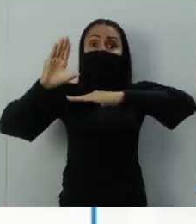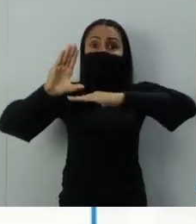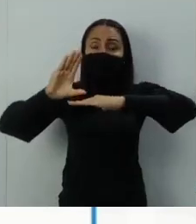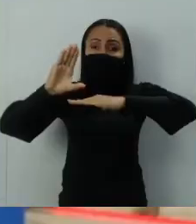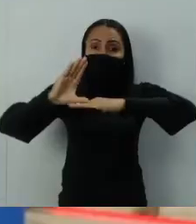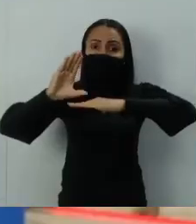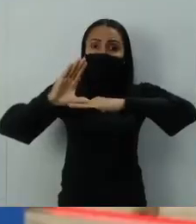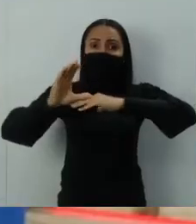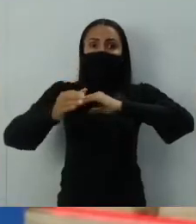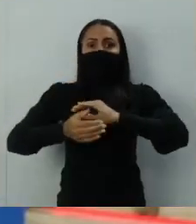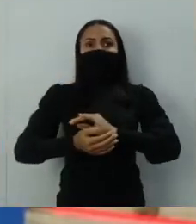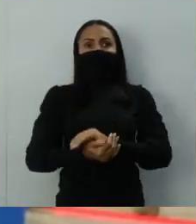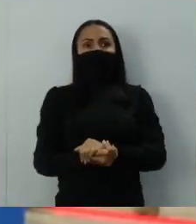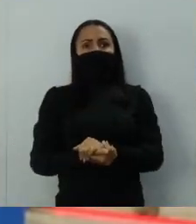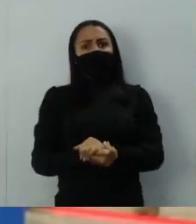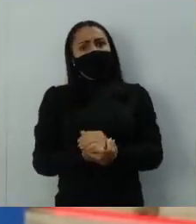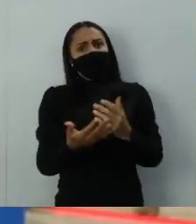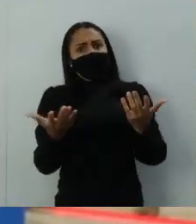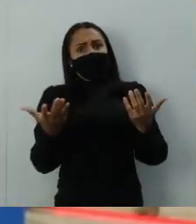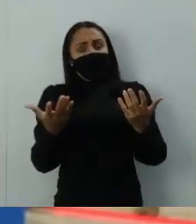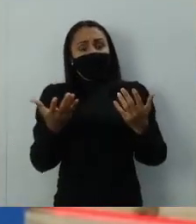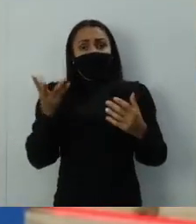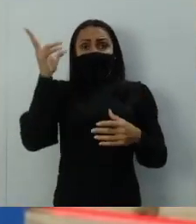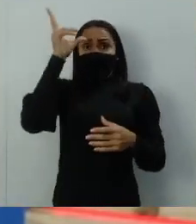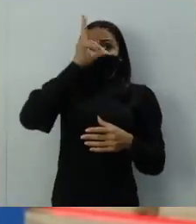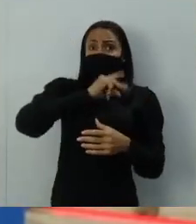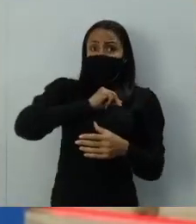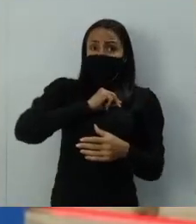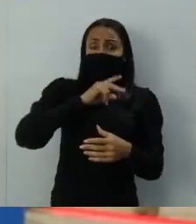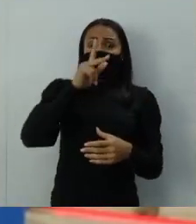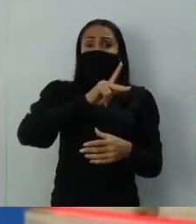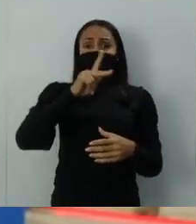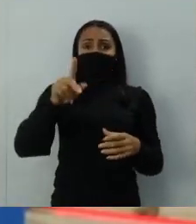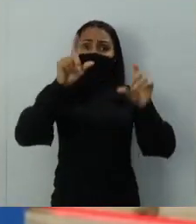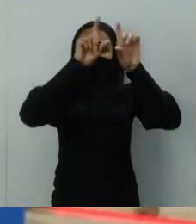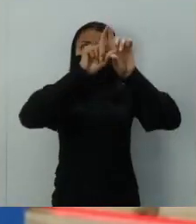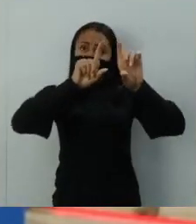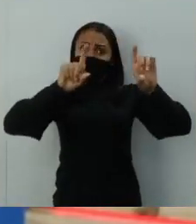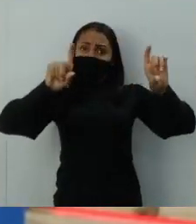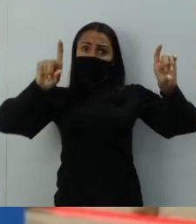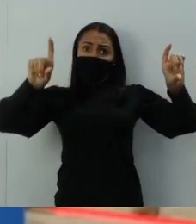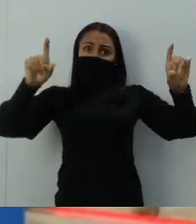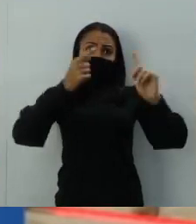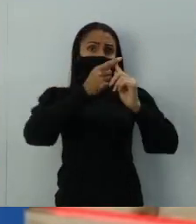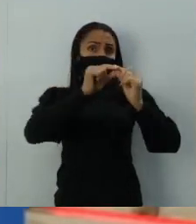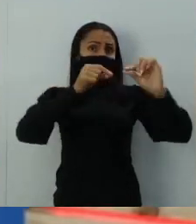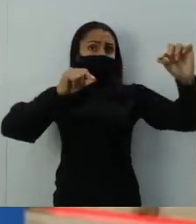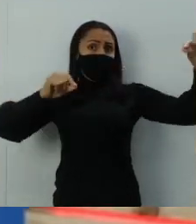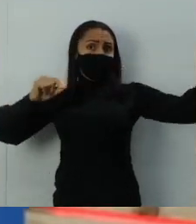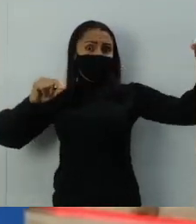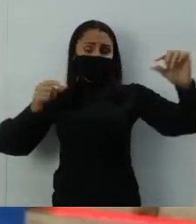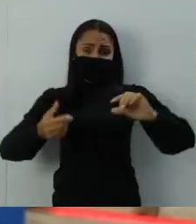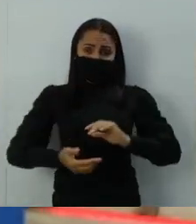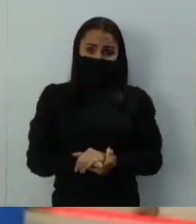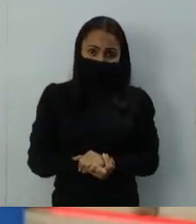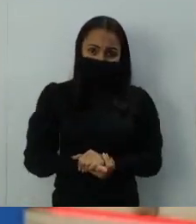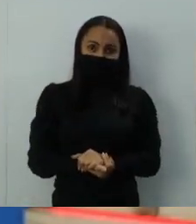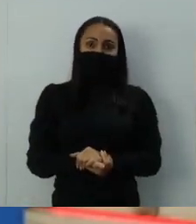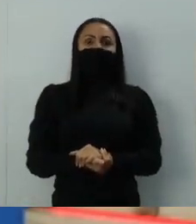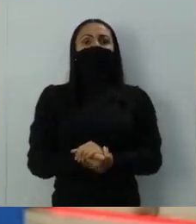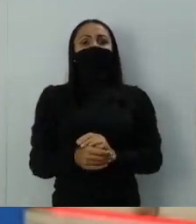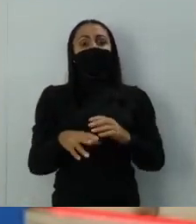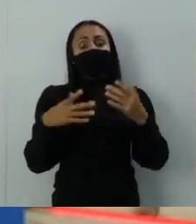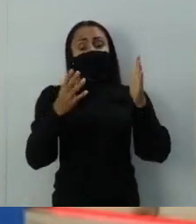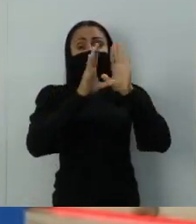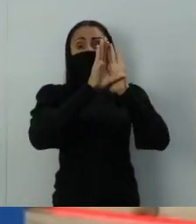Poxa, professor, que título grande da aula de hoje, hein? Pois é. Vamos trabalhar aí o conceito de três coisas, que